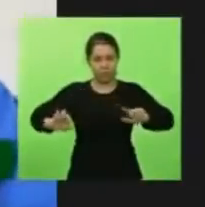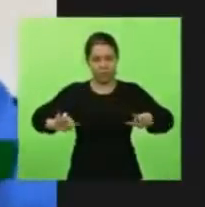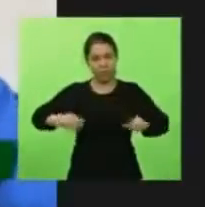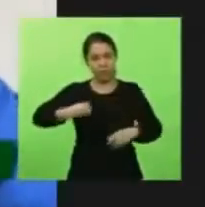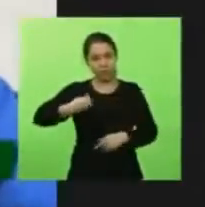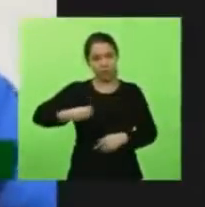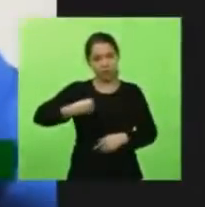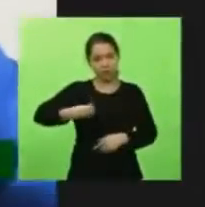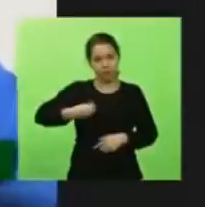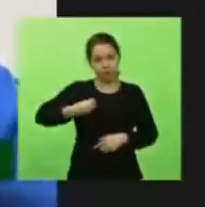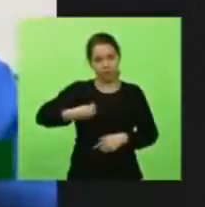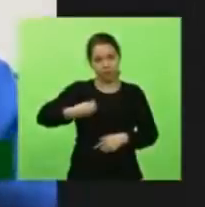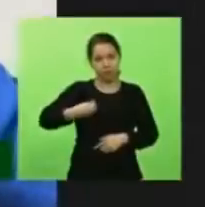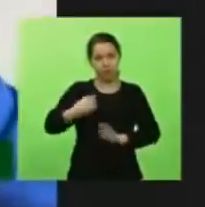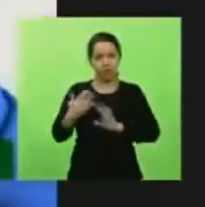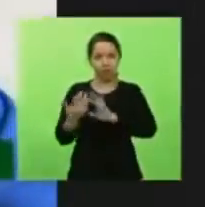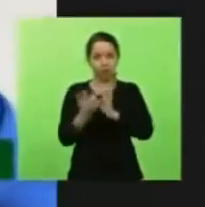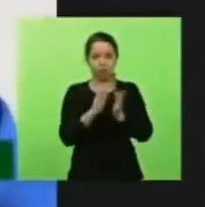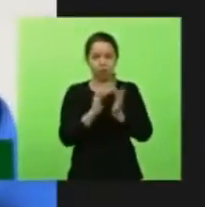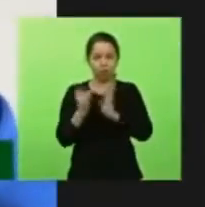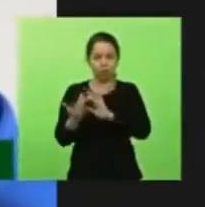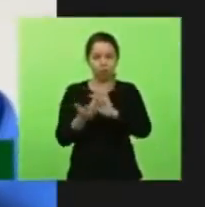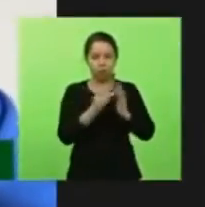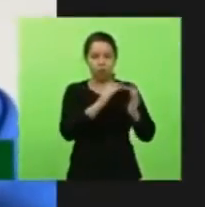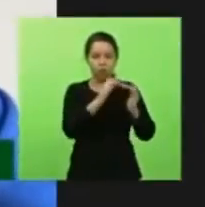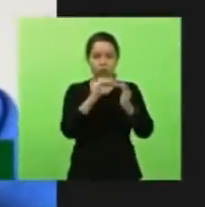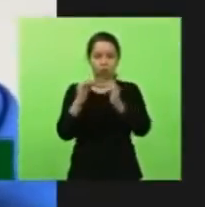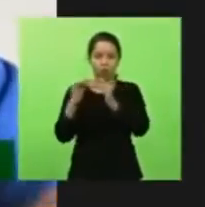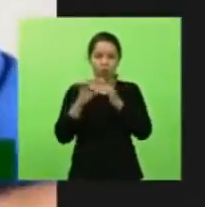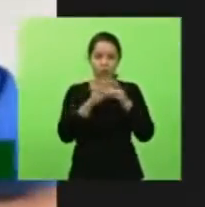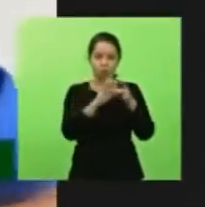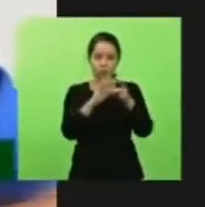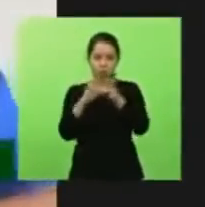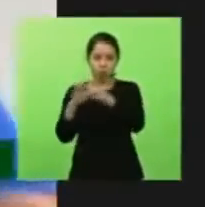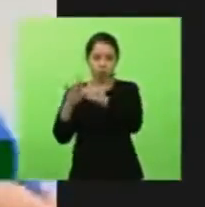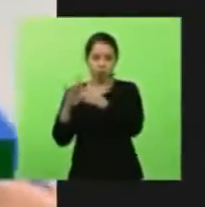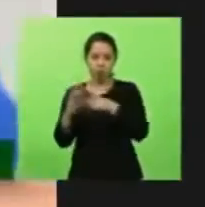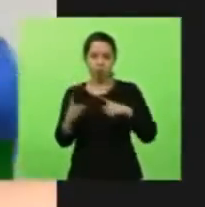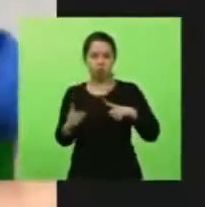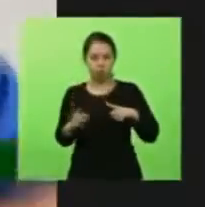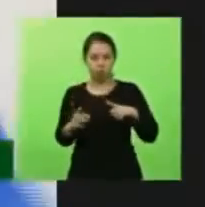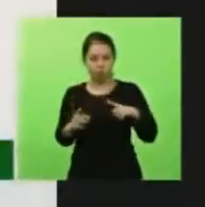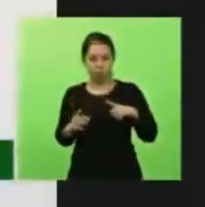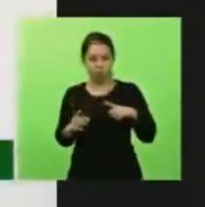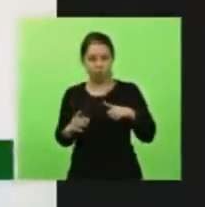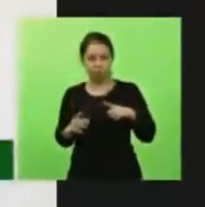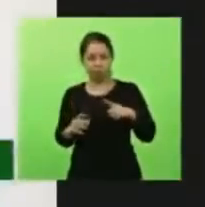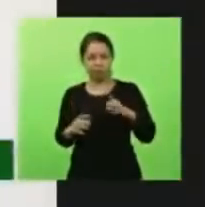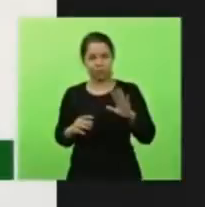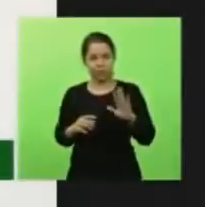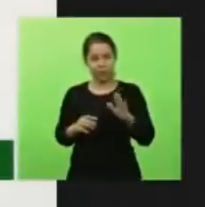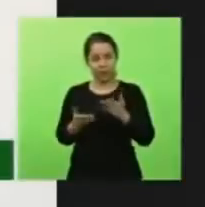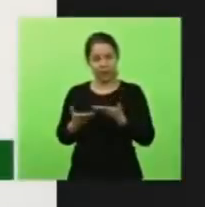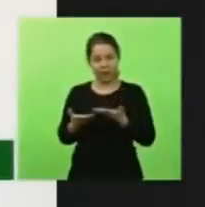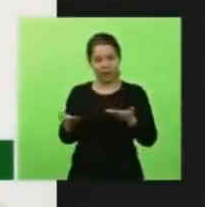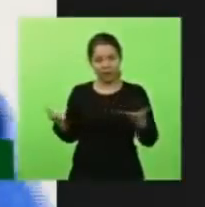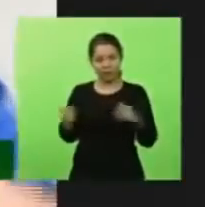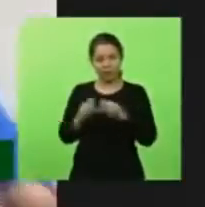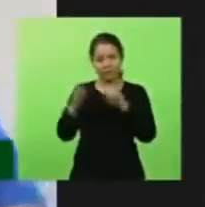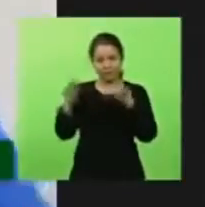convivendo de uma forma harmoniosa. Mas nesses mesmos sistemas